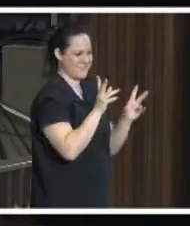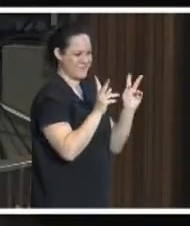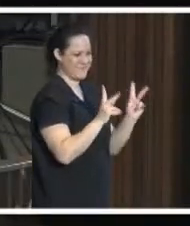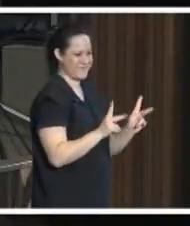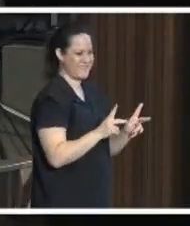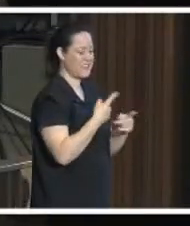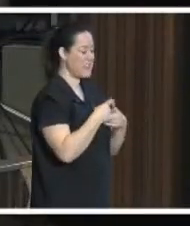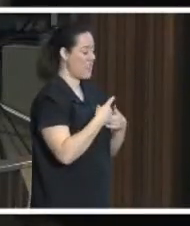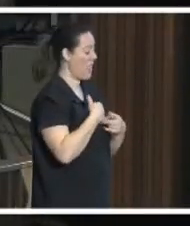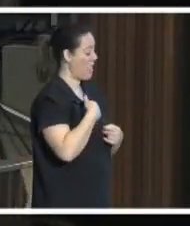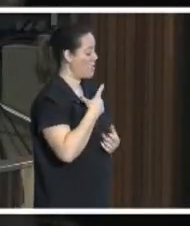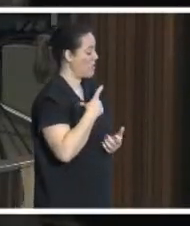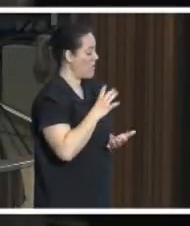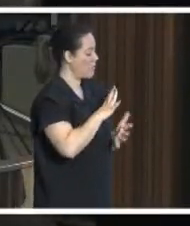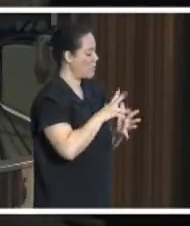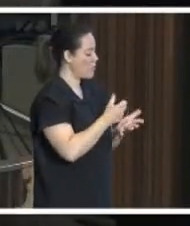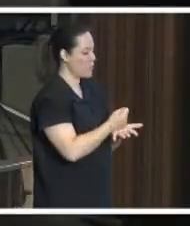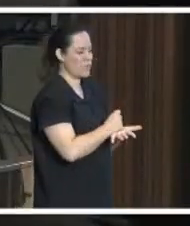todo o controle.